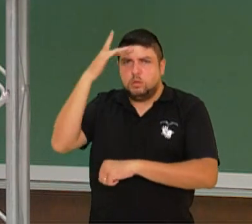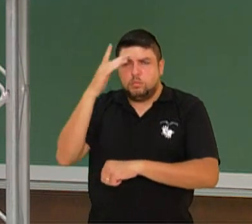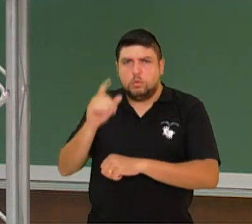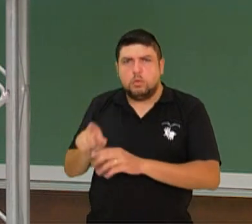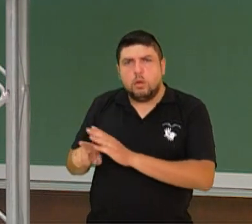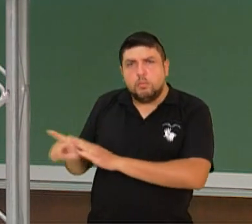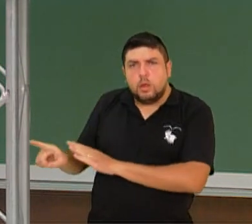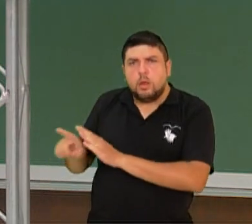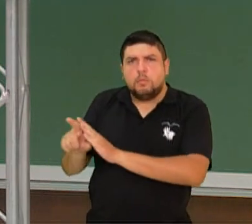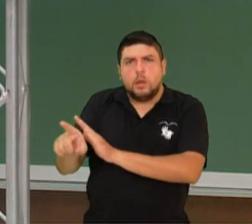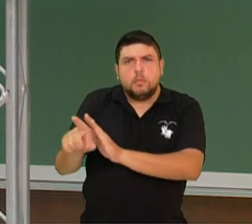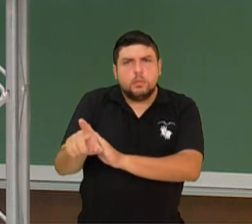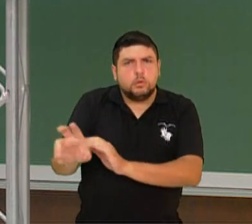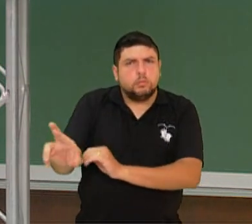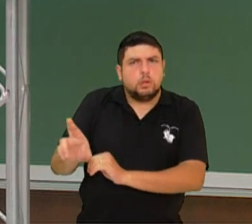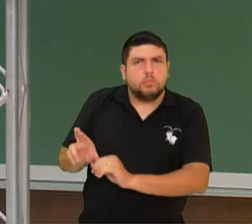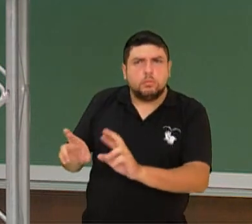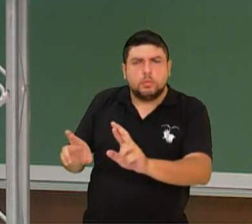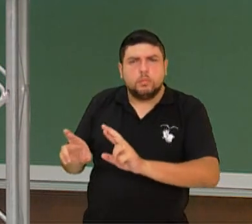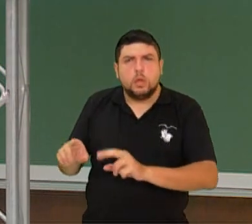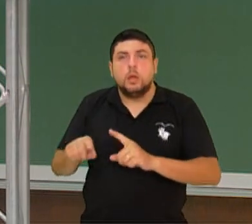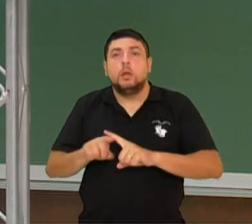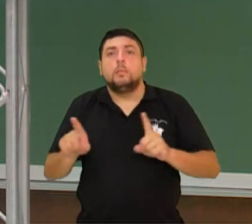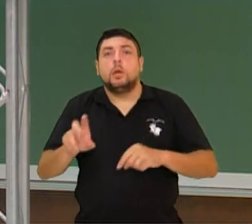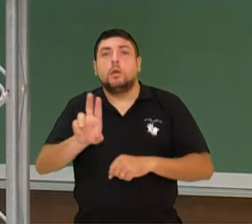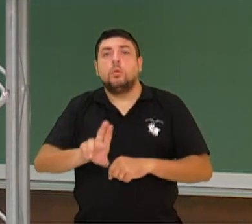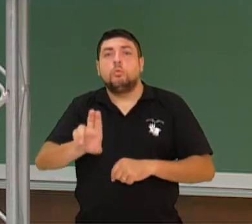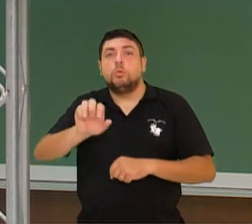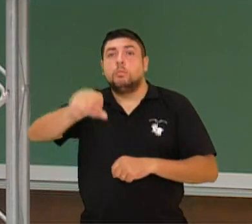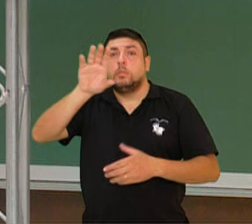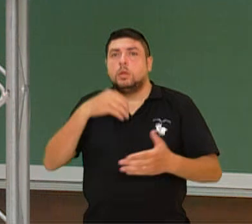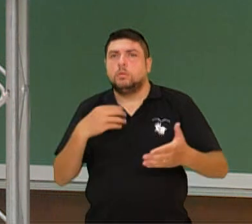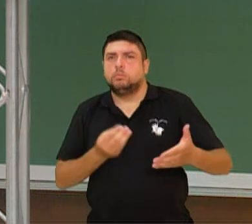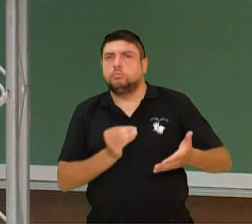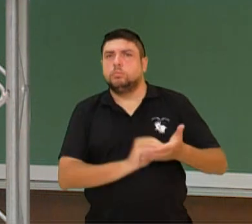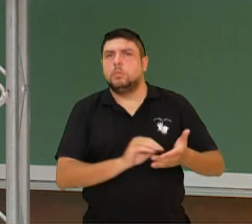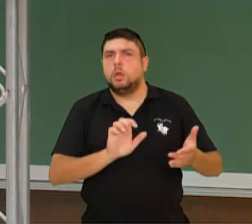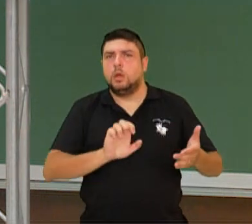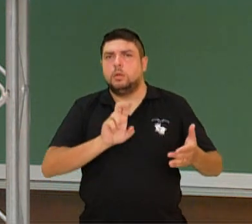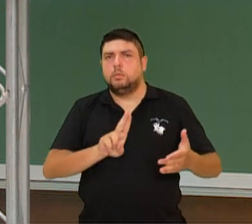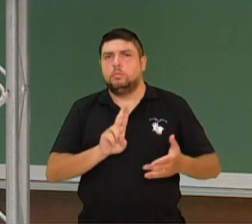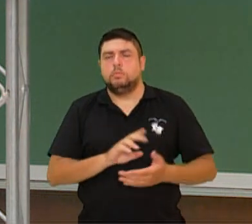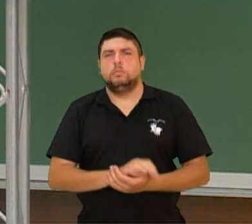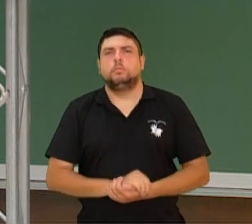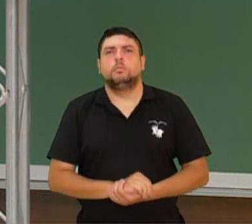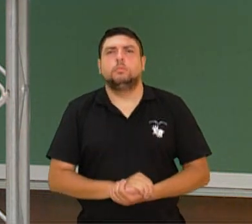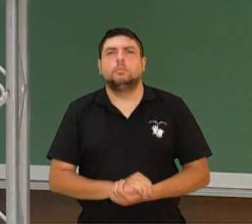verdade? Mas ali, a primeira pessoa é a que mantém ali a ordem.